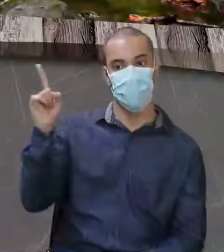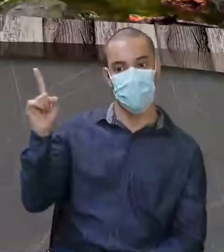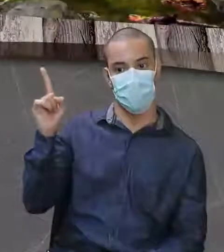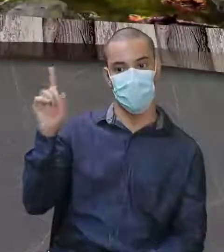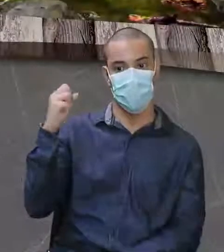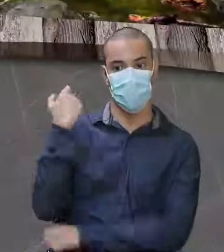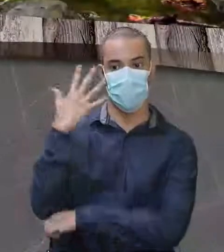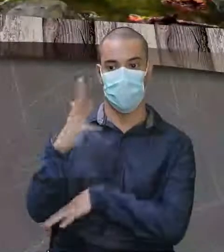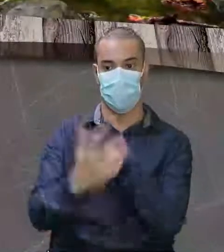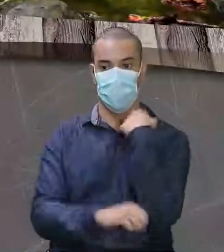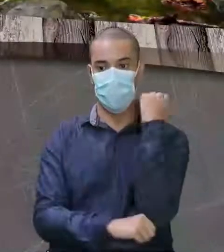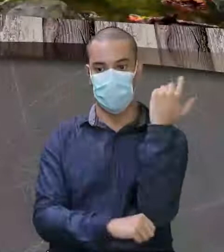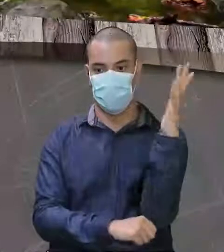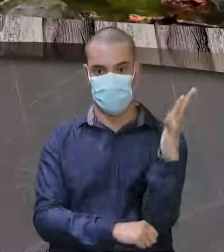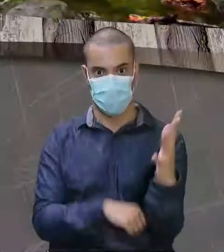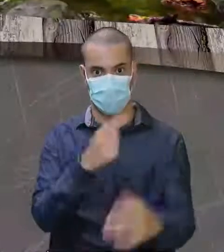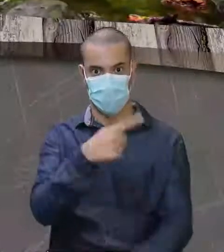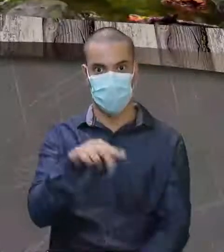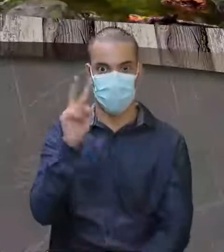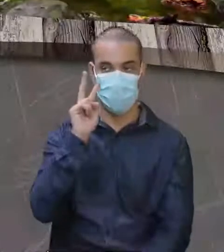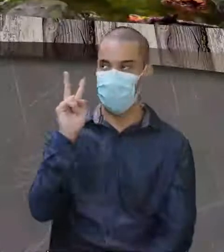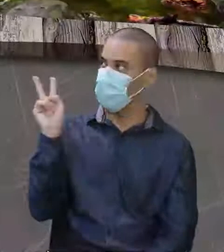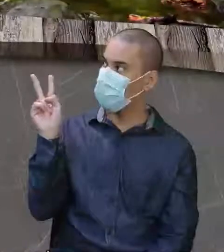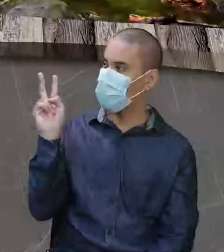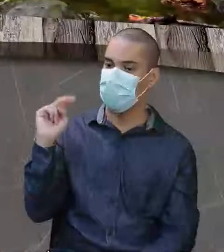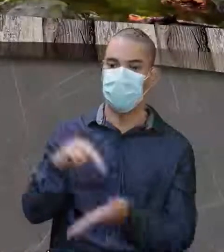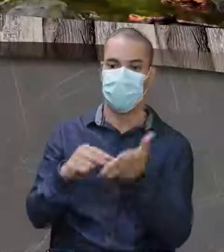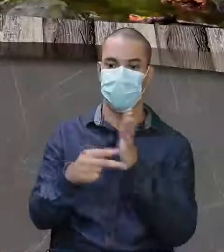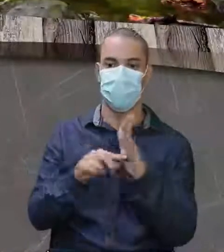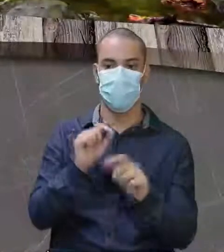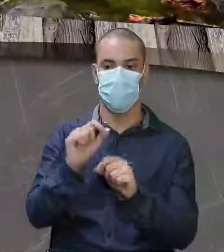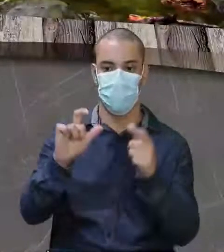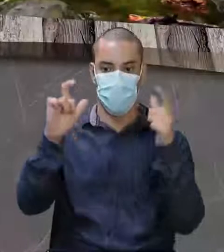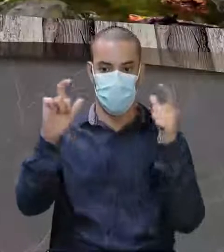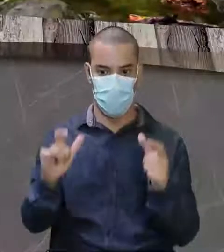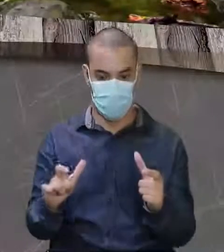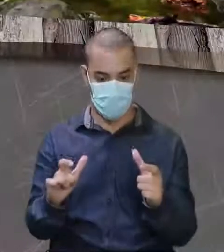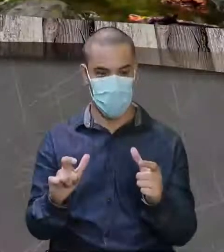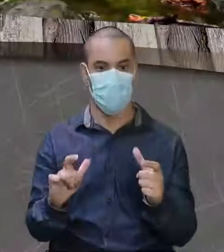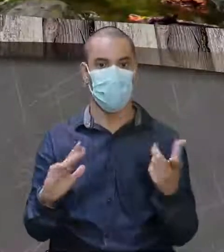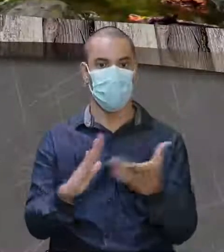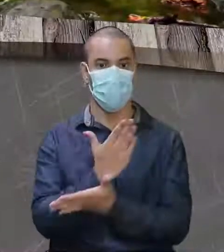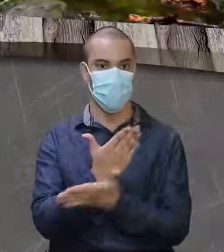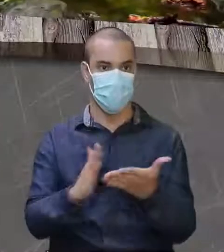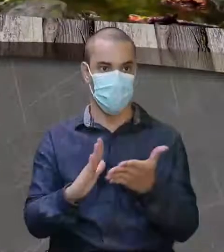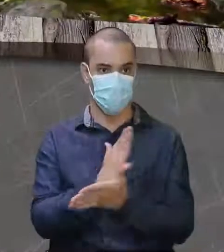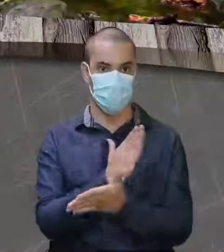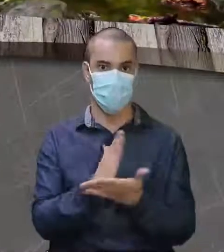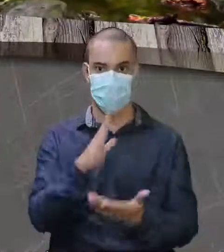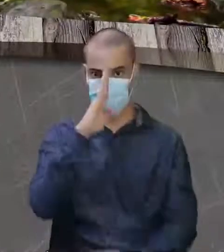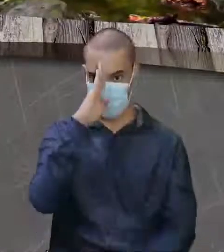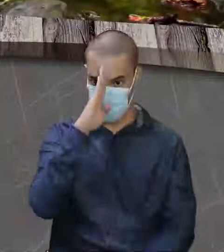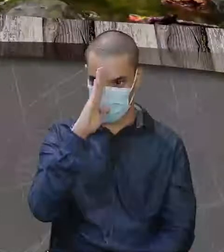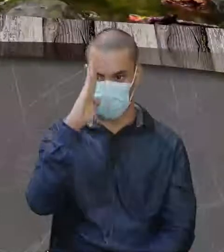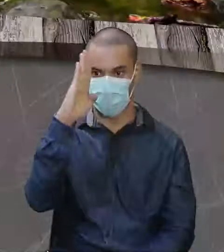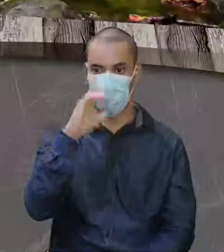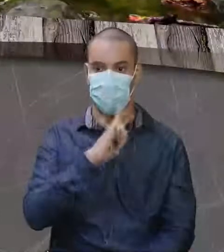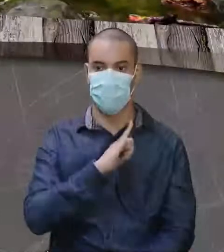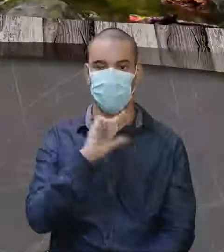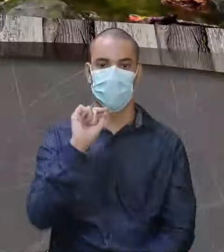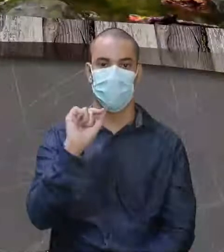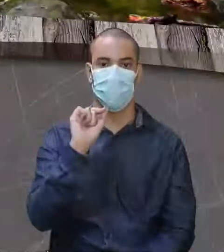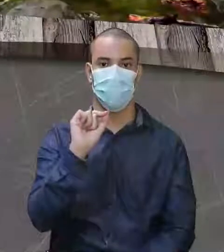a floresta, então quer dizer que em determinado local, determinado ponto, ali